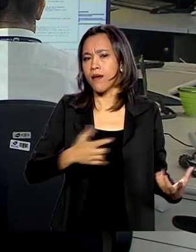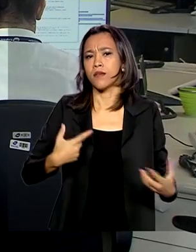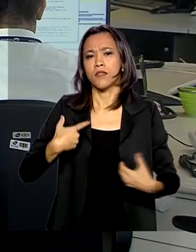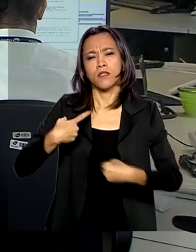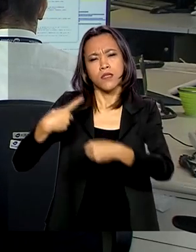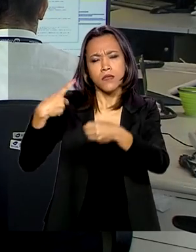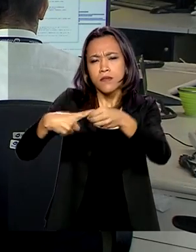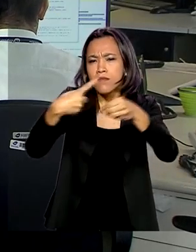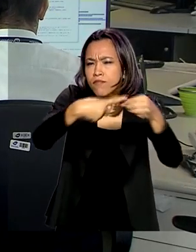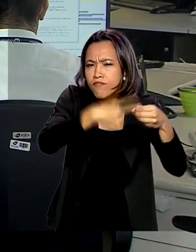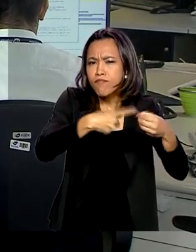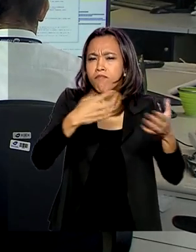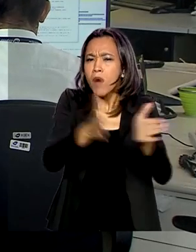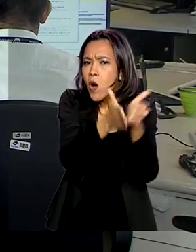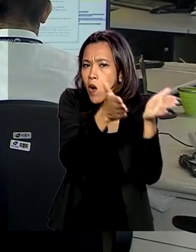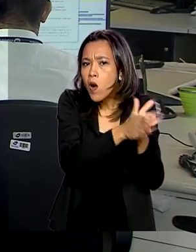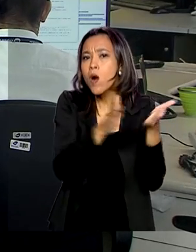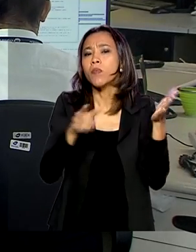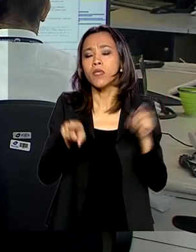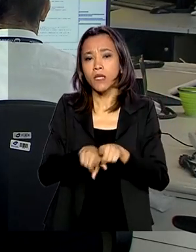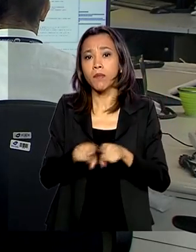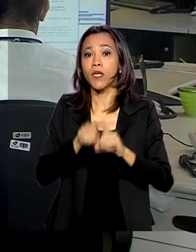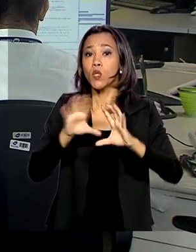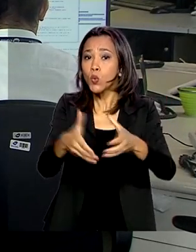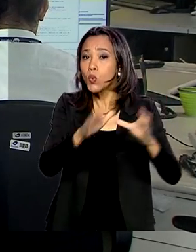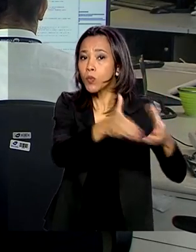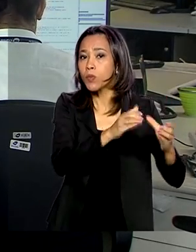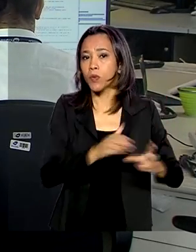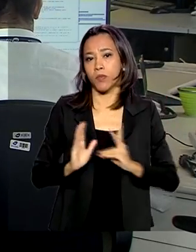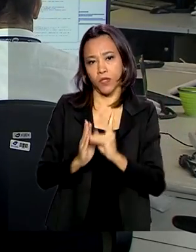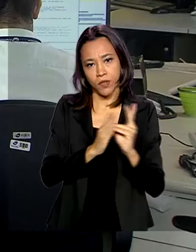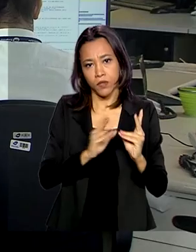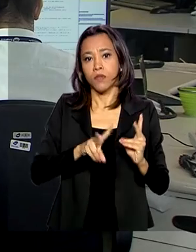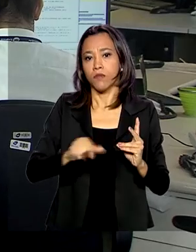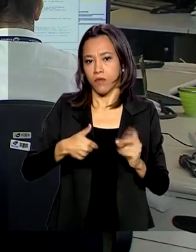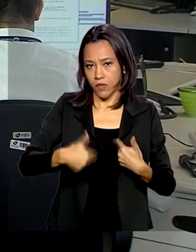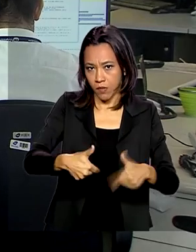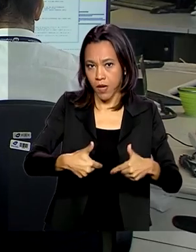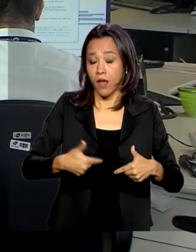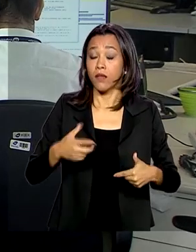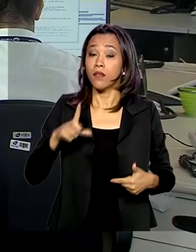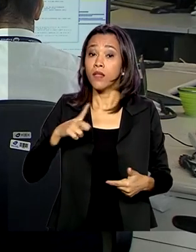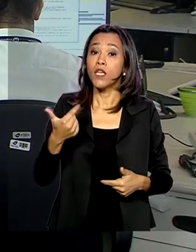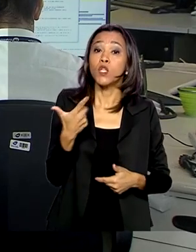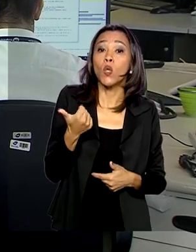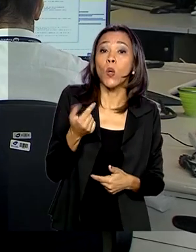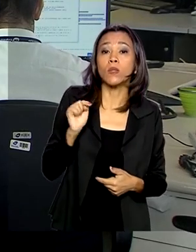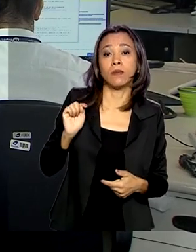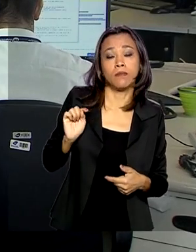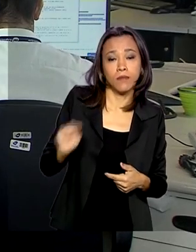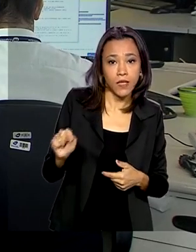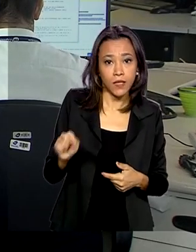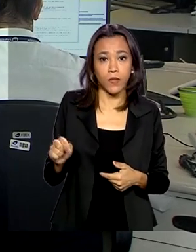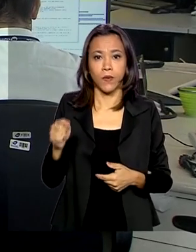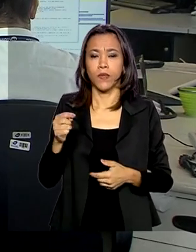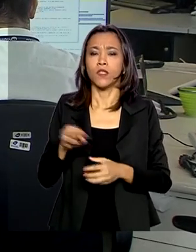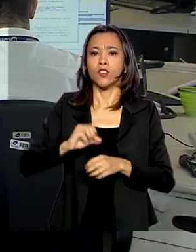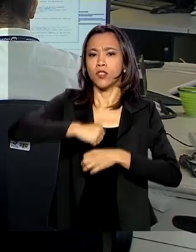aldeias indígenas. Atualmente, o programa Mais Médicos conta com mais de 12 mil profissionais, distribuídos em 3